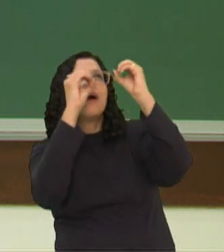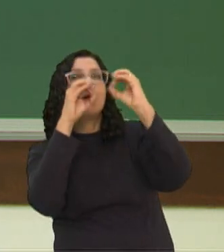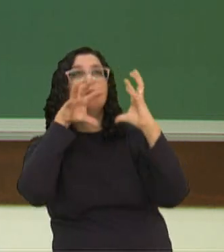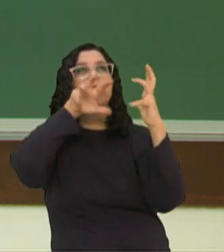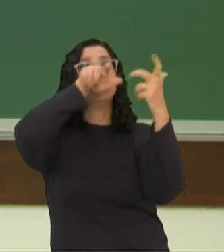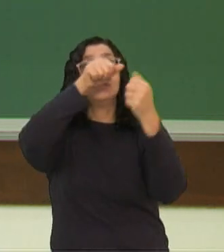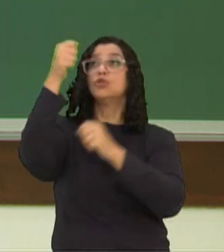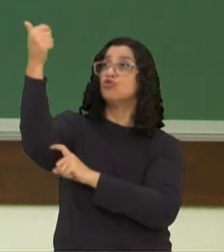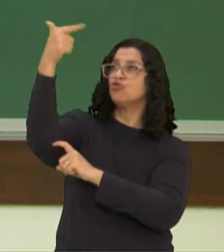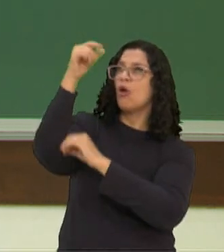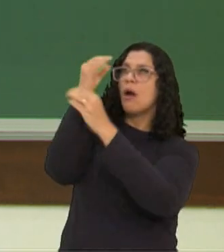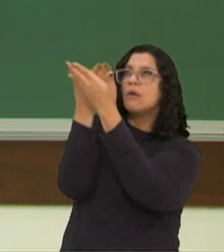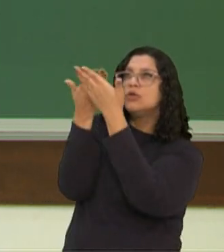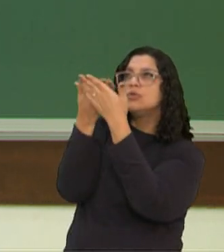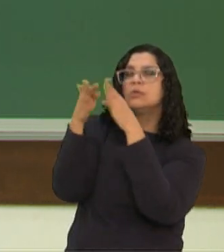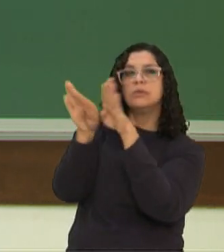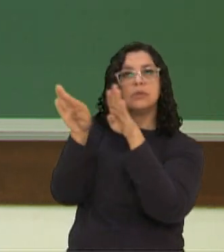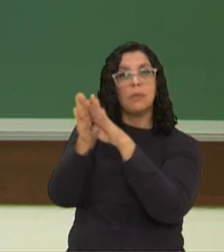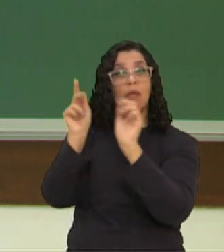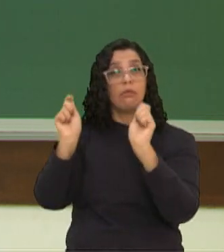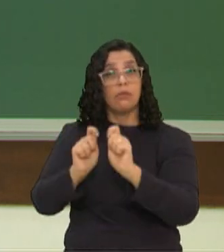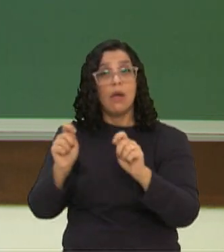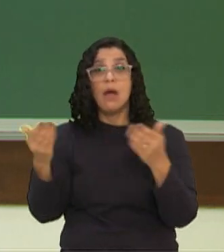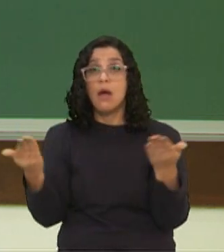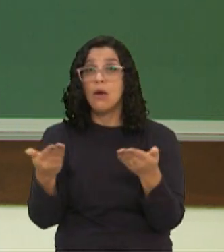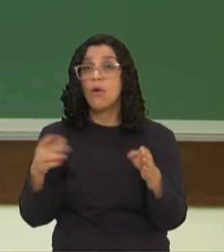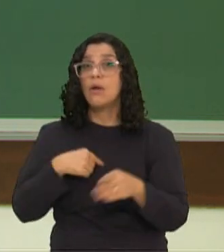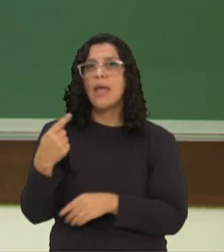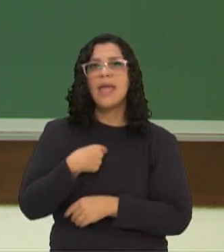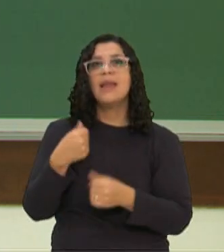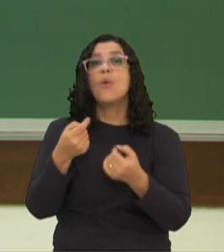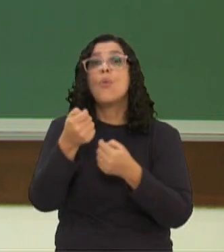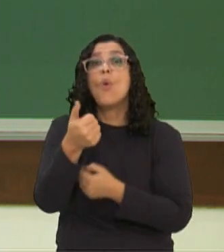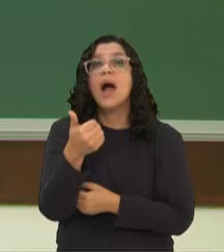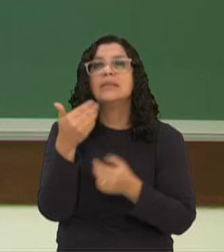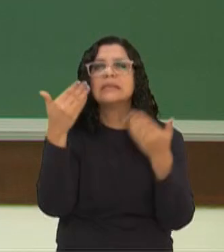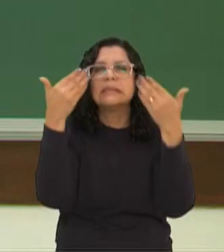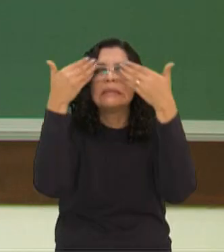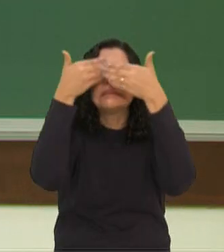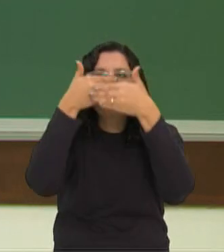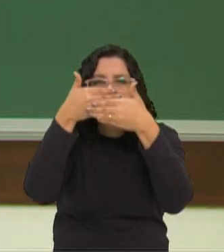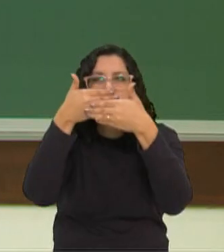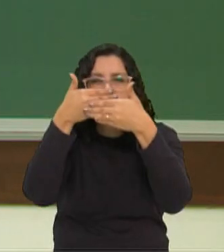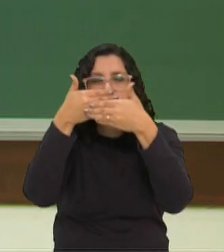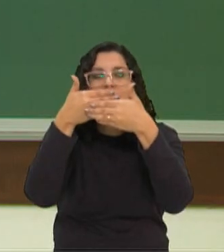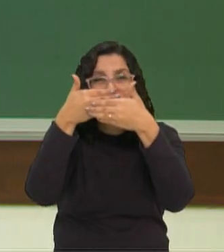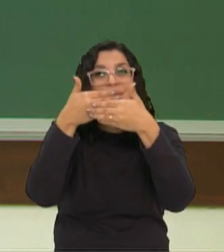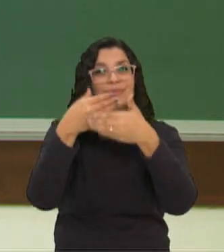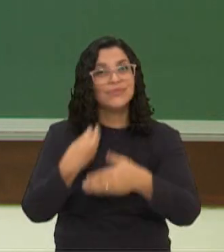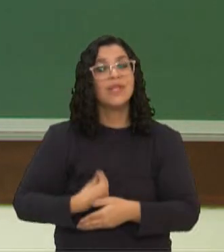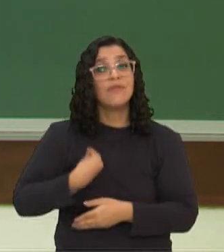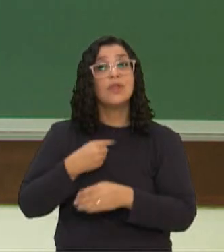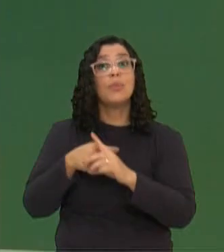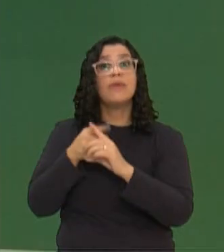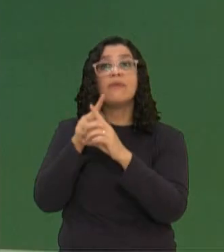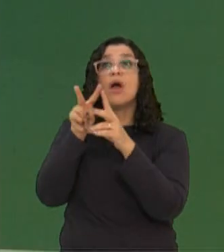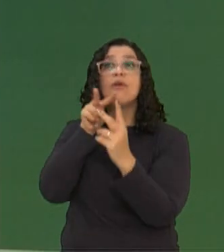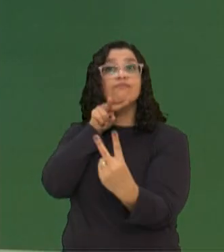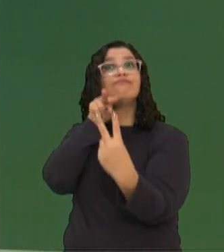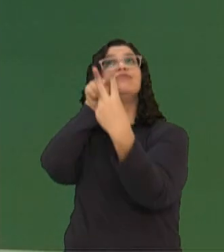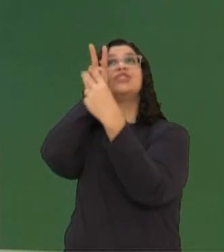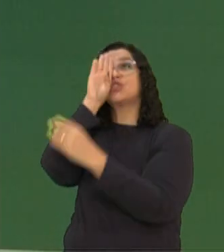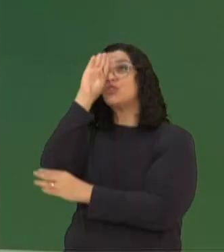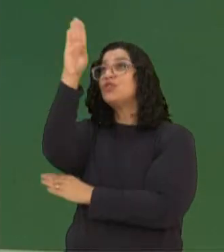o Sol, fato esse que inclusive deixou ele cego no final da vida dele. E nessas observações, ele